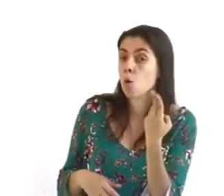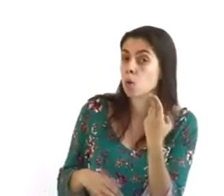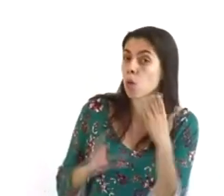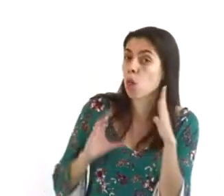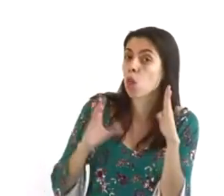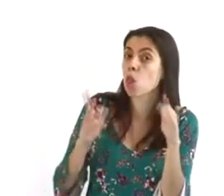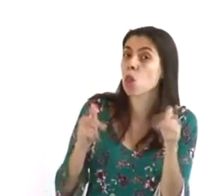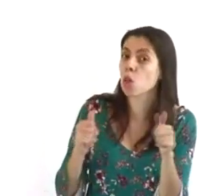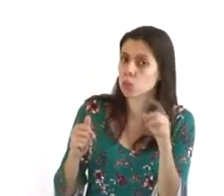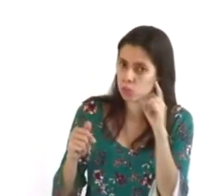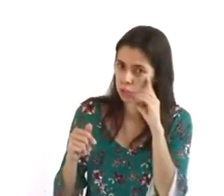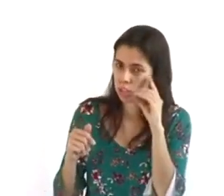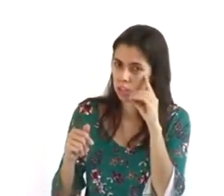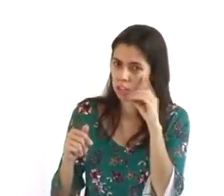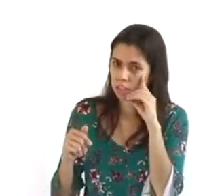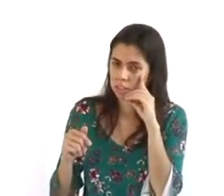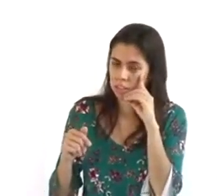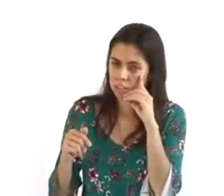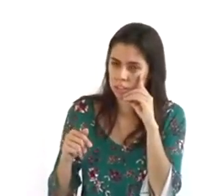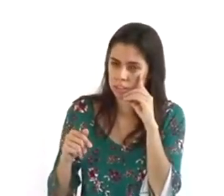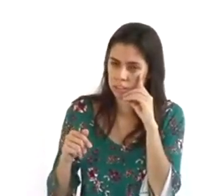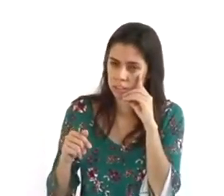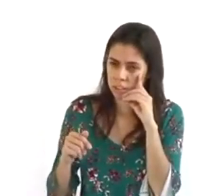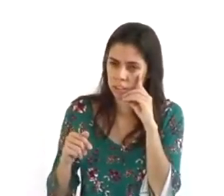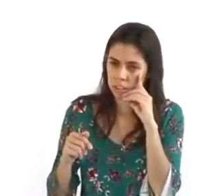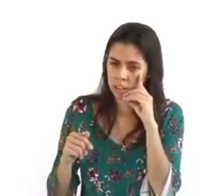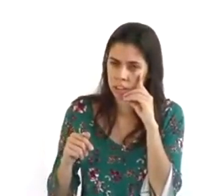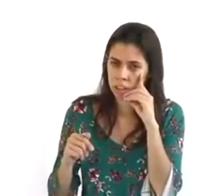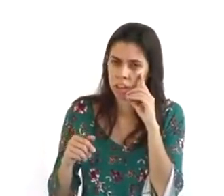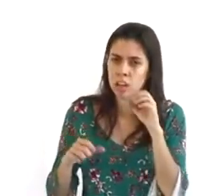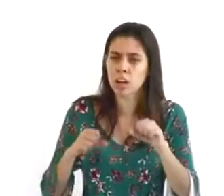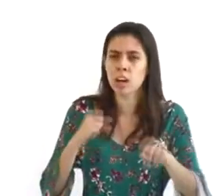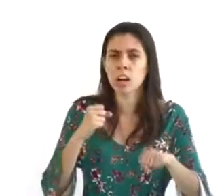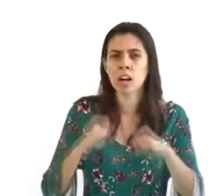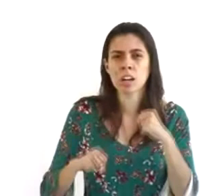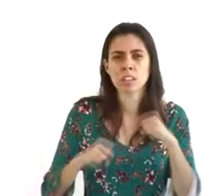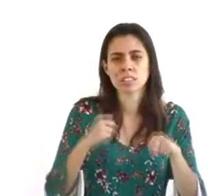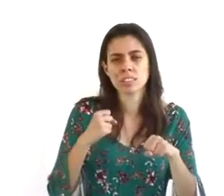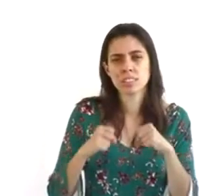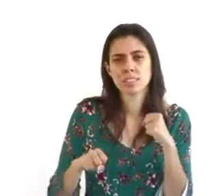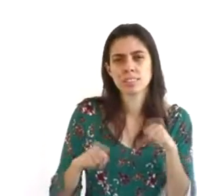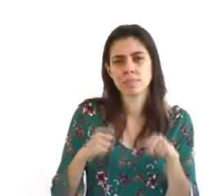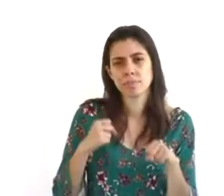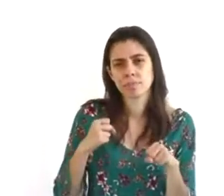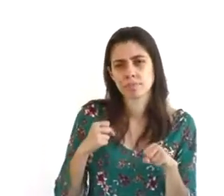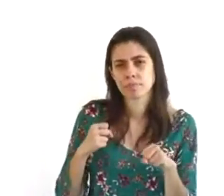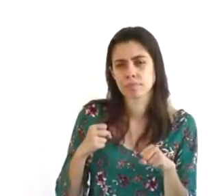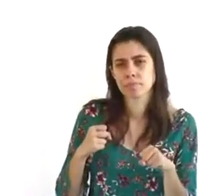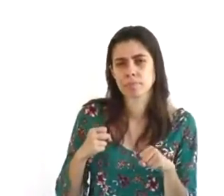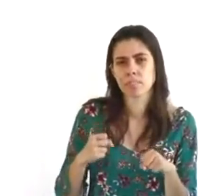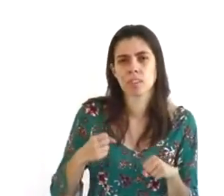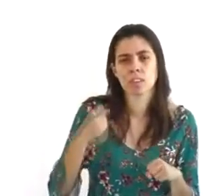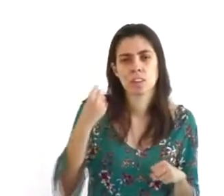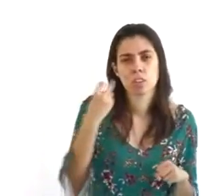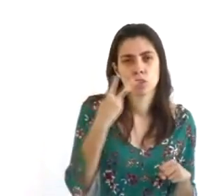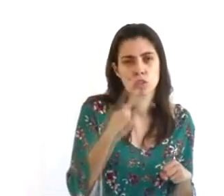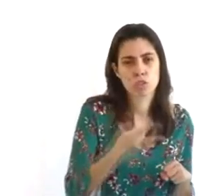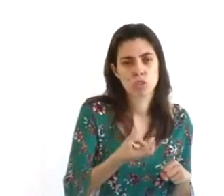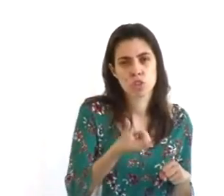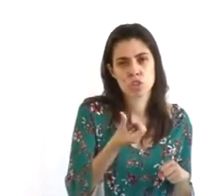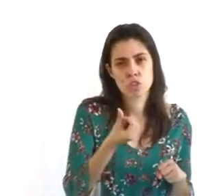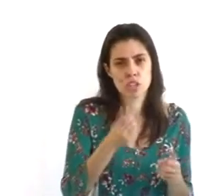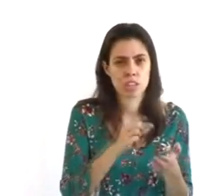vida? Este salmo, como eu disse antes mesmo de lê-lo, ele traz para nós 26 versículos